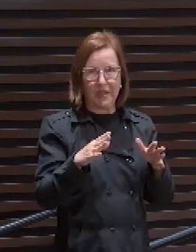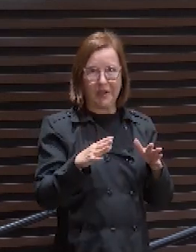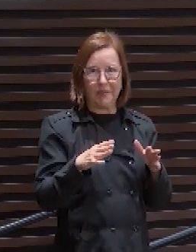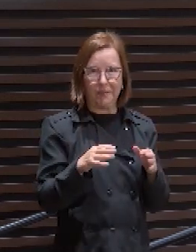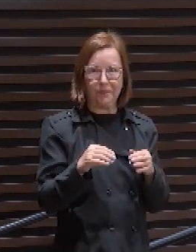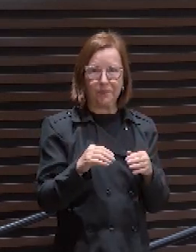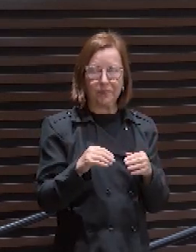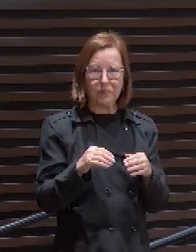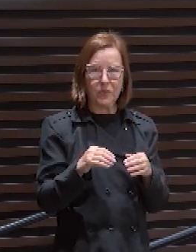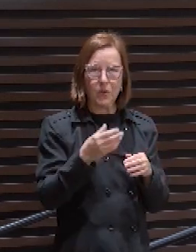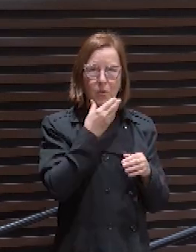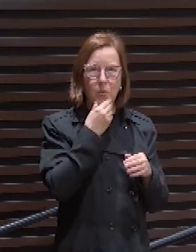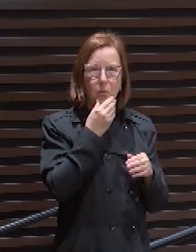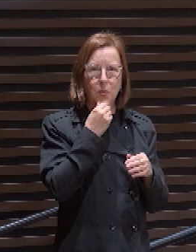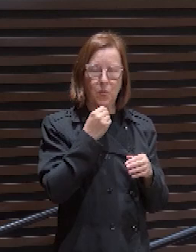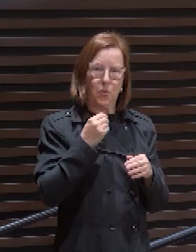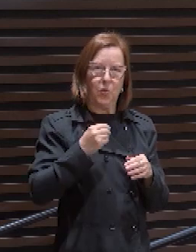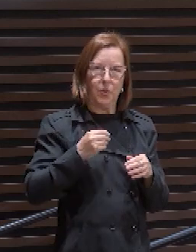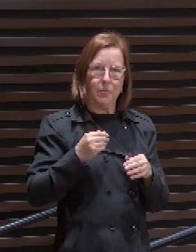operara essa cura milagrosa.